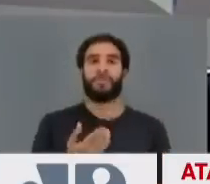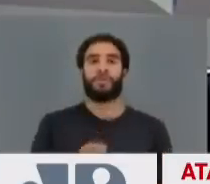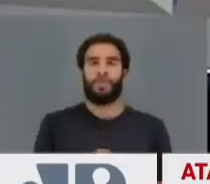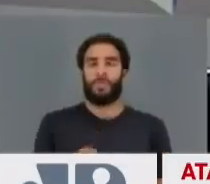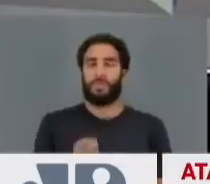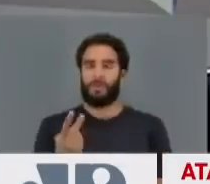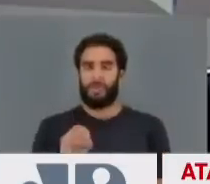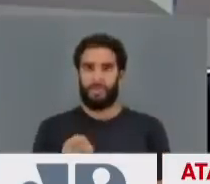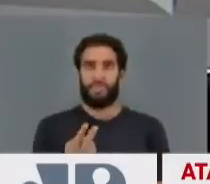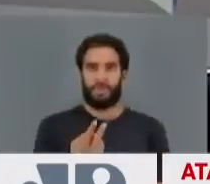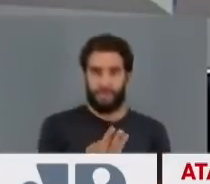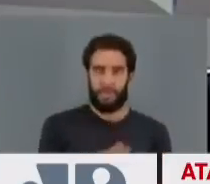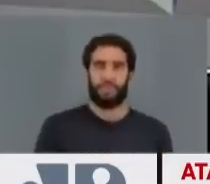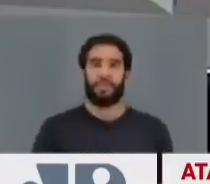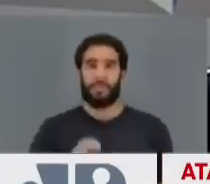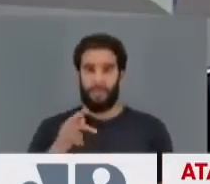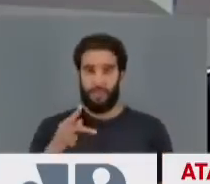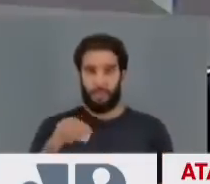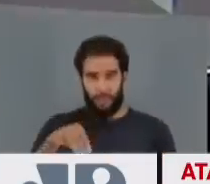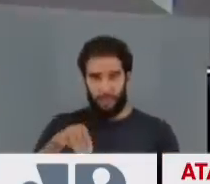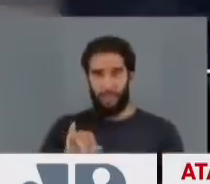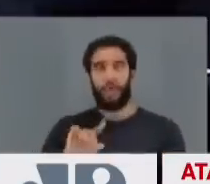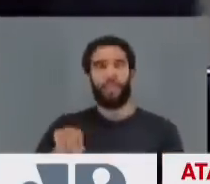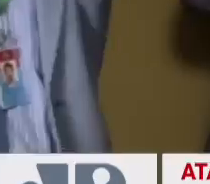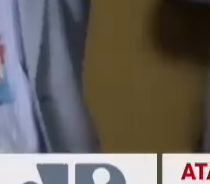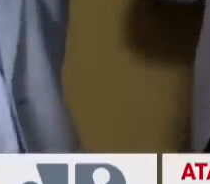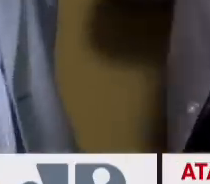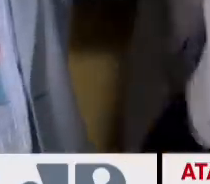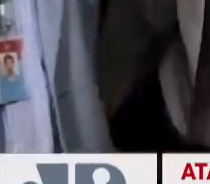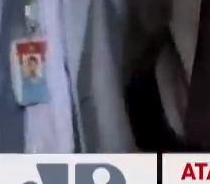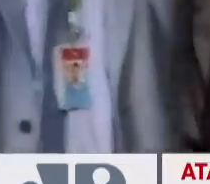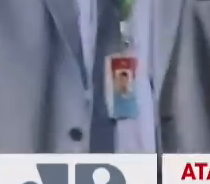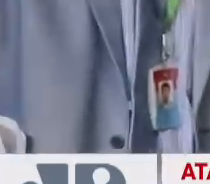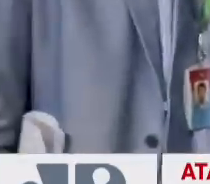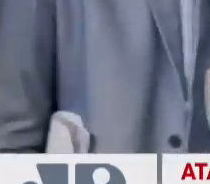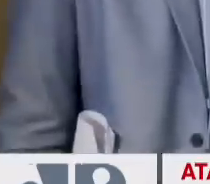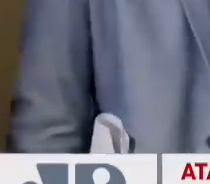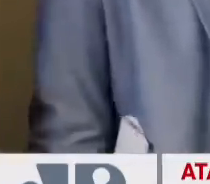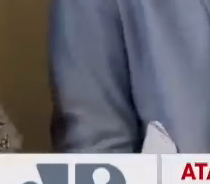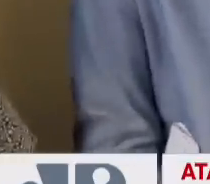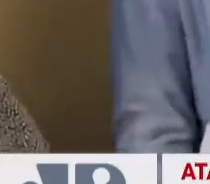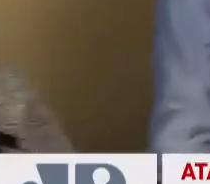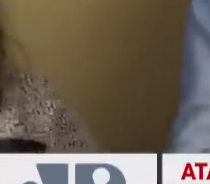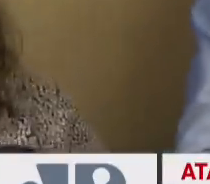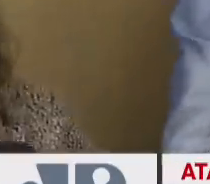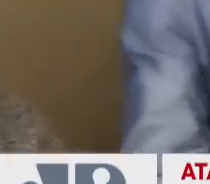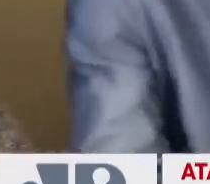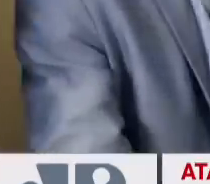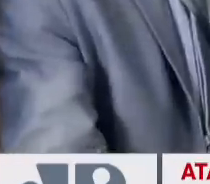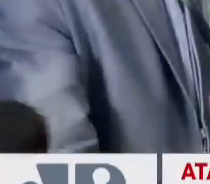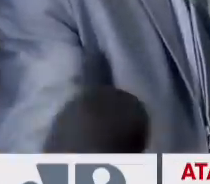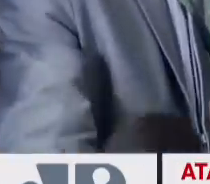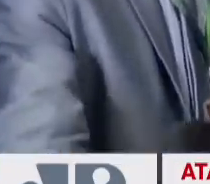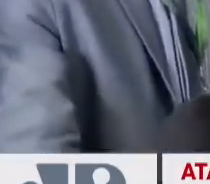a relatora apresentou a linha de investigação. Entre elas, a atuação de Anderson Torres enquanto ministro da